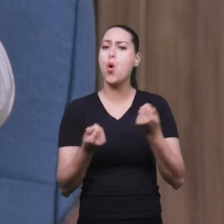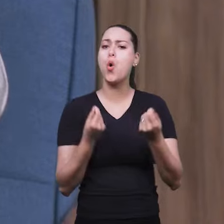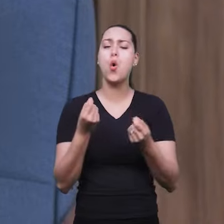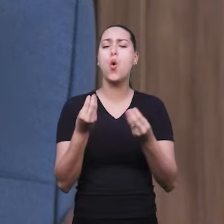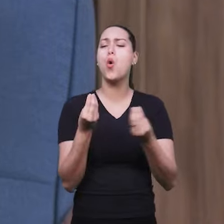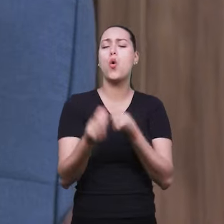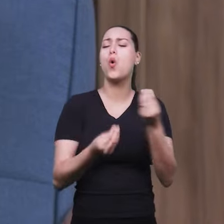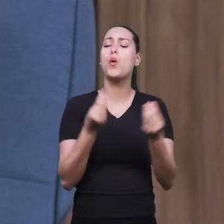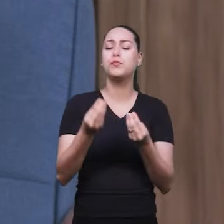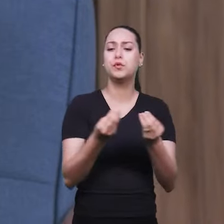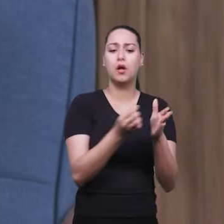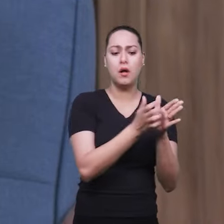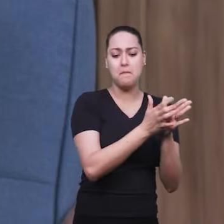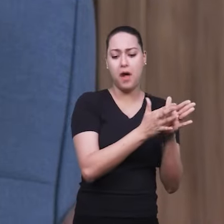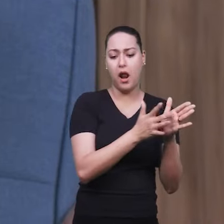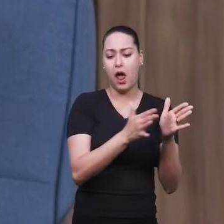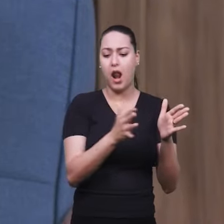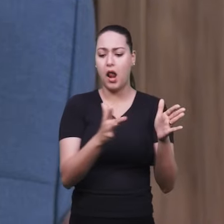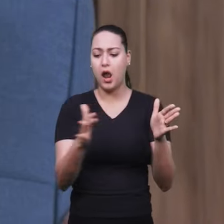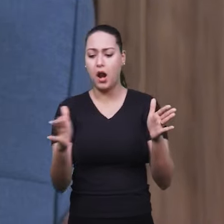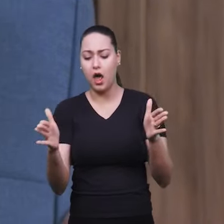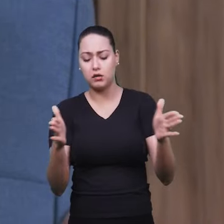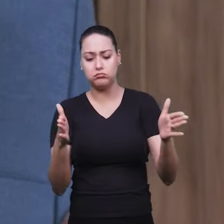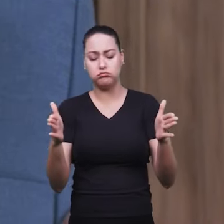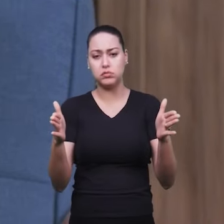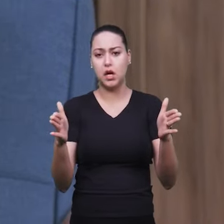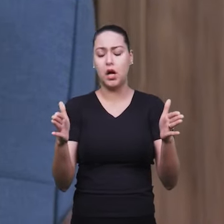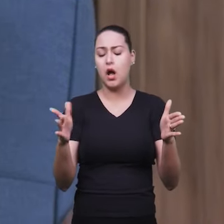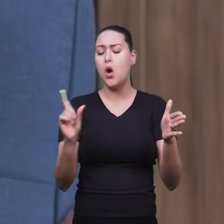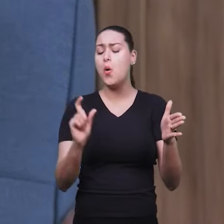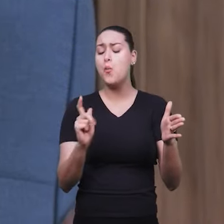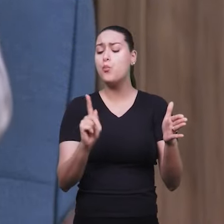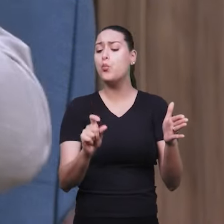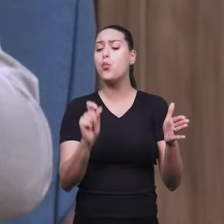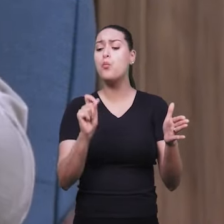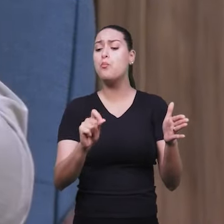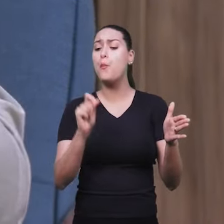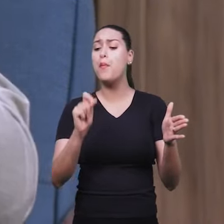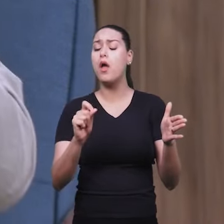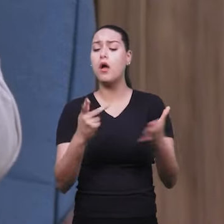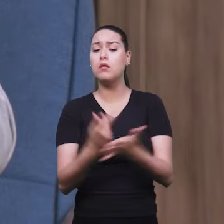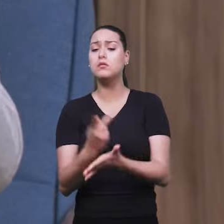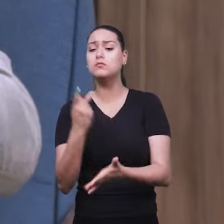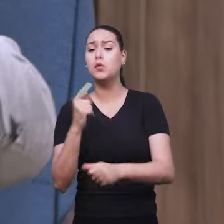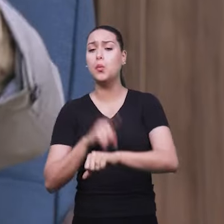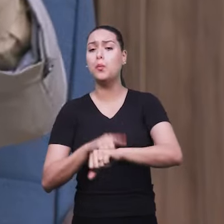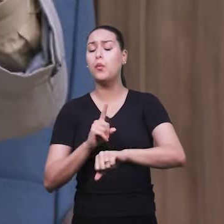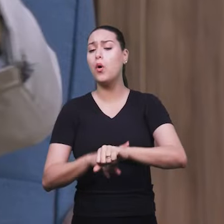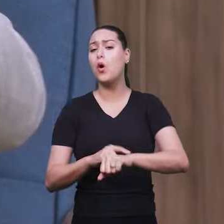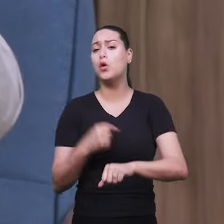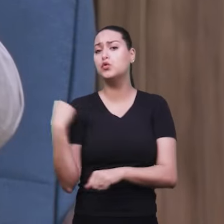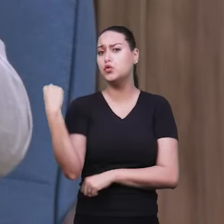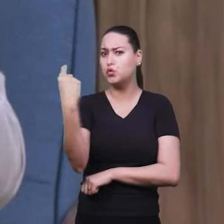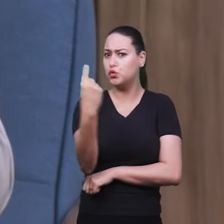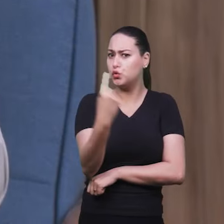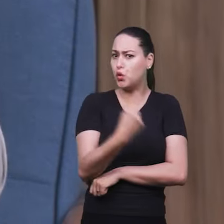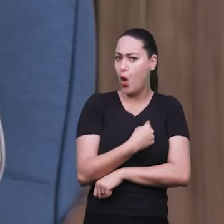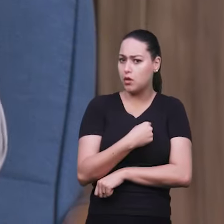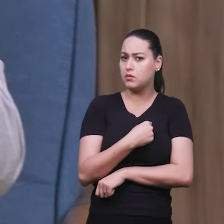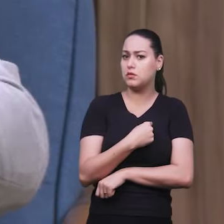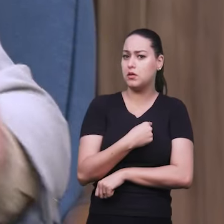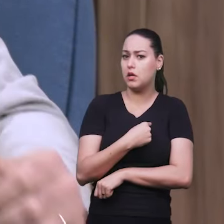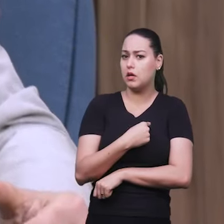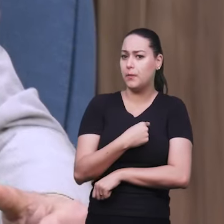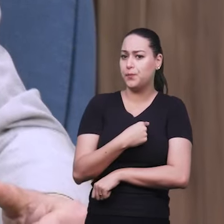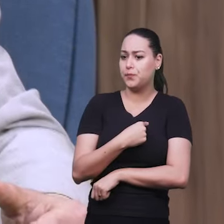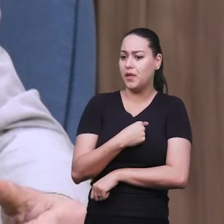essa linha do tempo do projeto de Deus? Em que momento que nós aqui, os irmãos que estamos assistindo, em